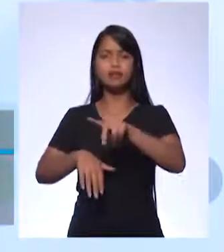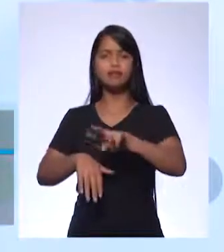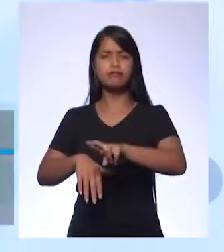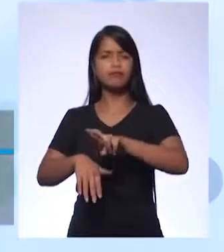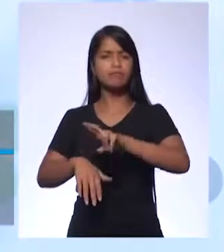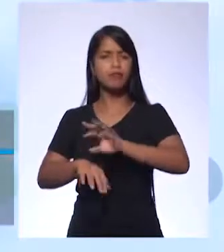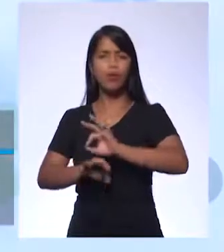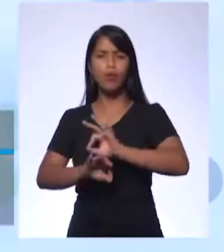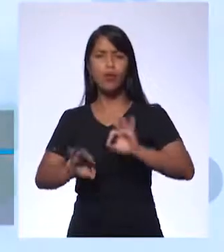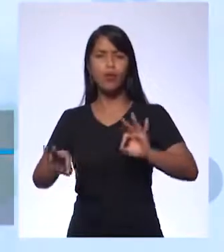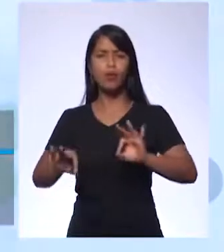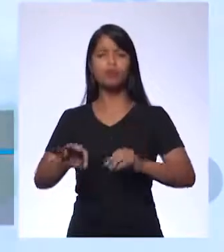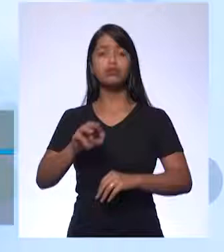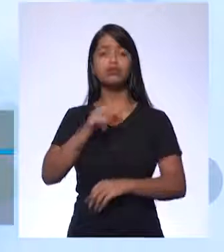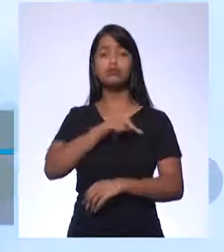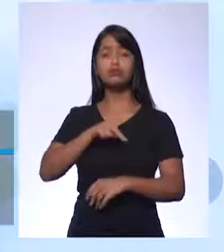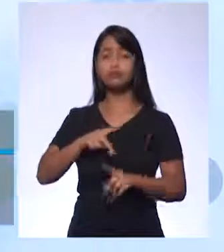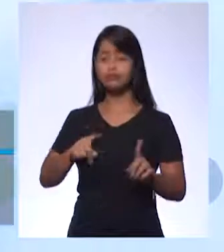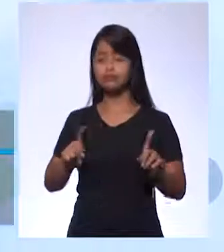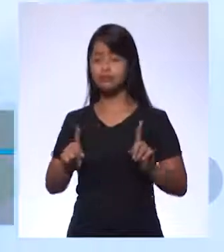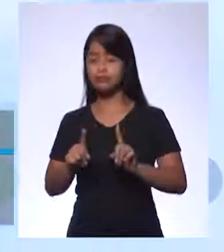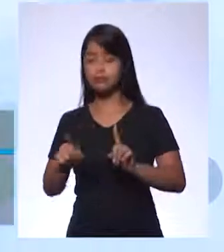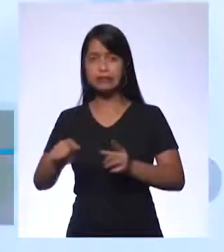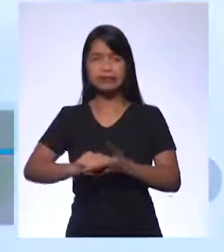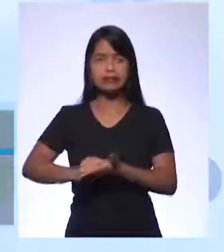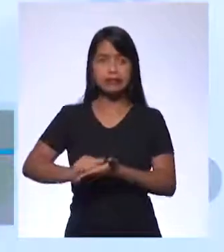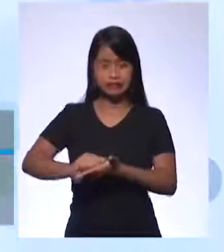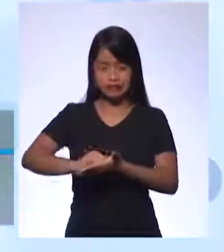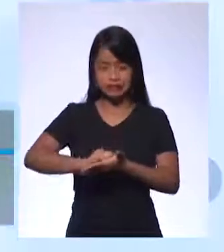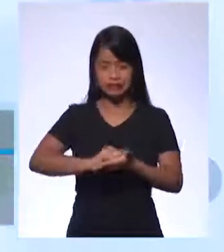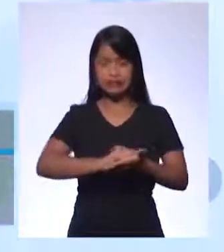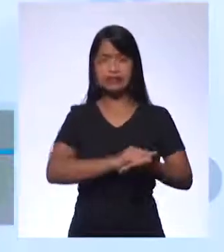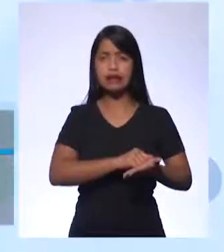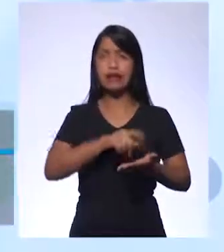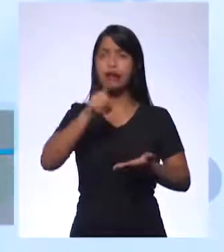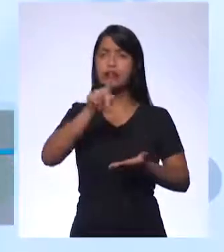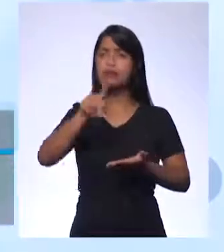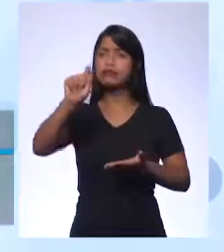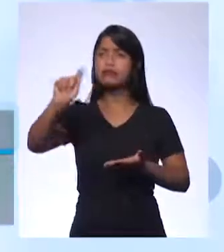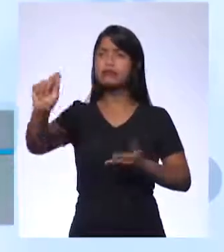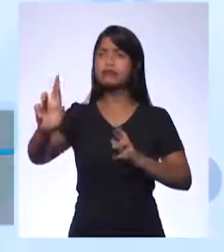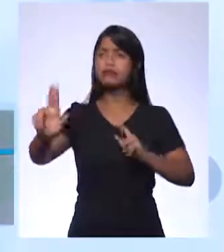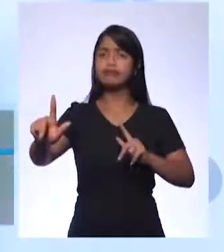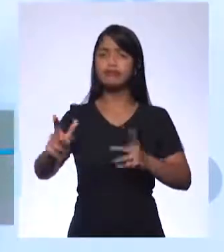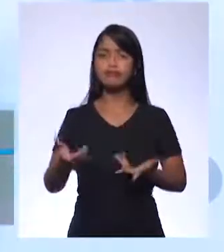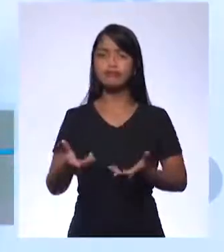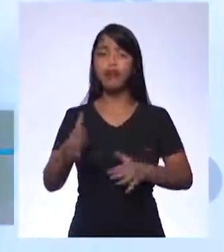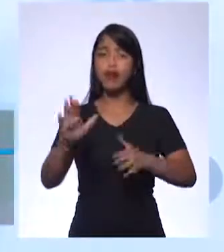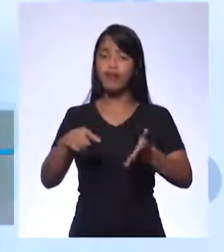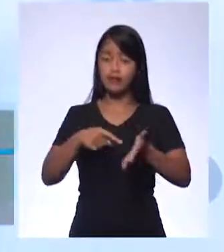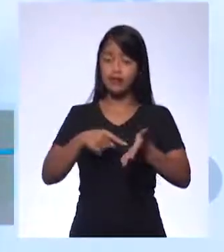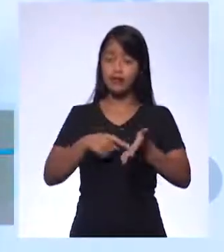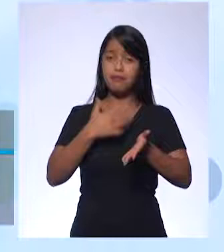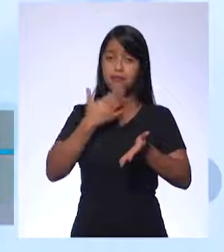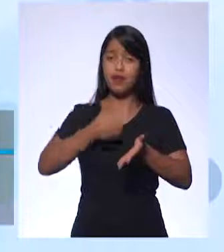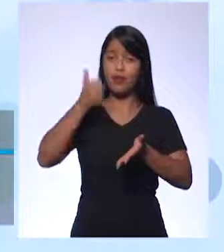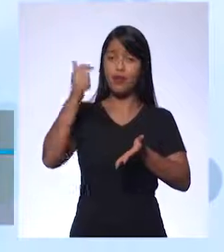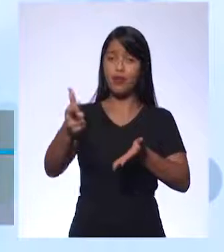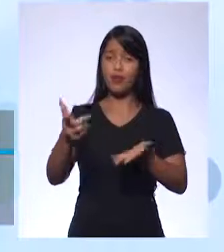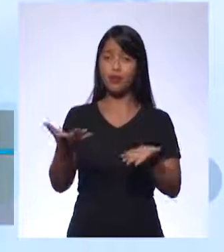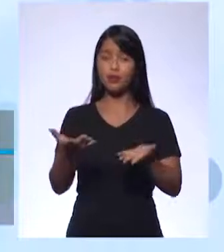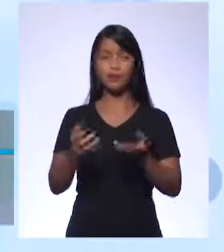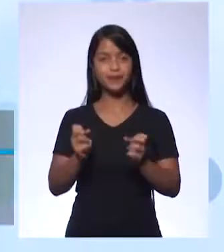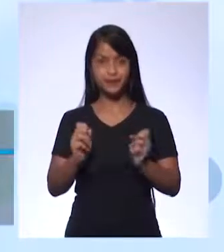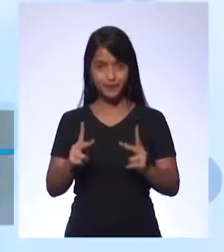resposta, aí o professor chega perto de você, você está apagando a resposta que você fez porque ela está diferente da do professor. E às vezes a sua está melhor do que a do professor. Tá